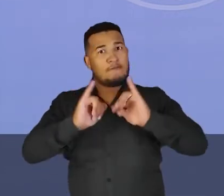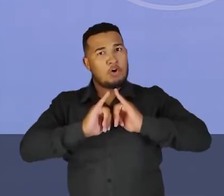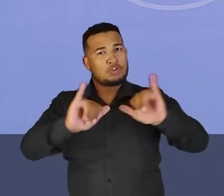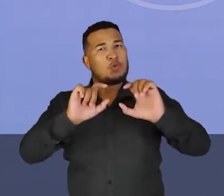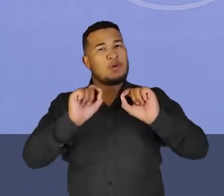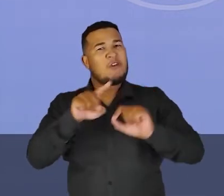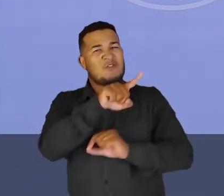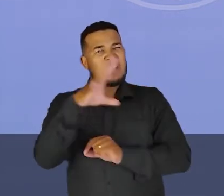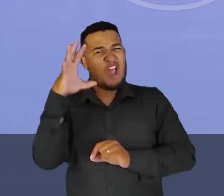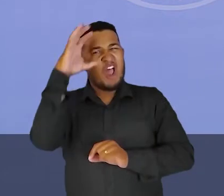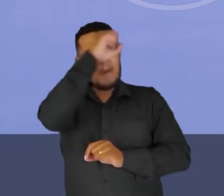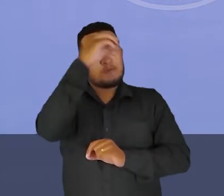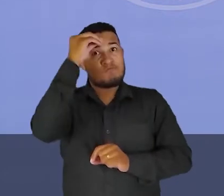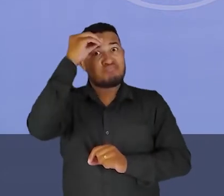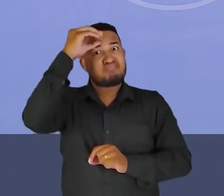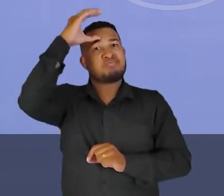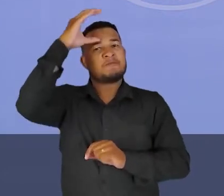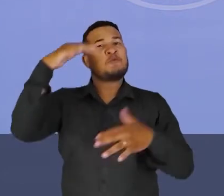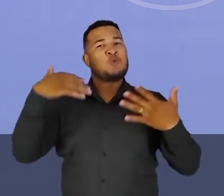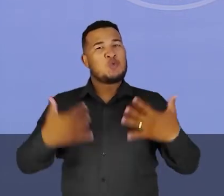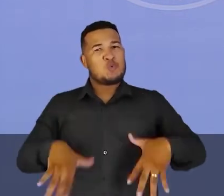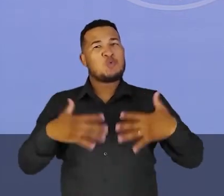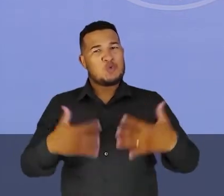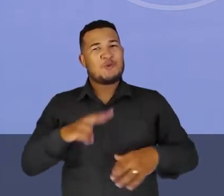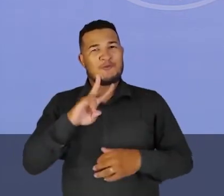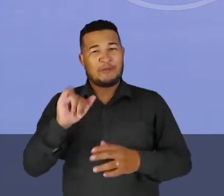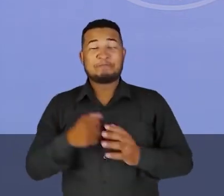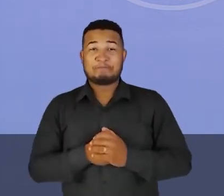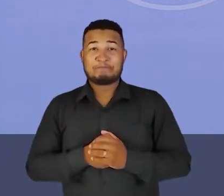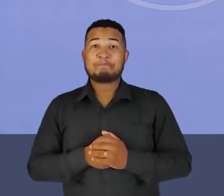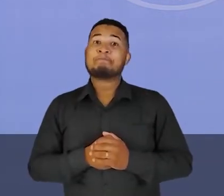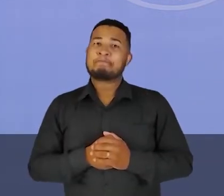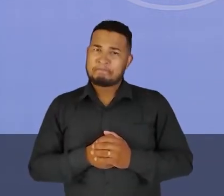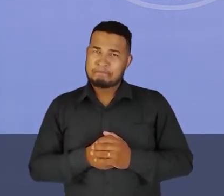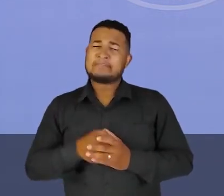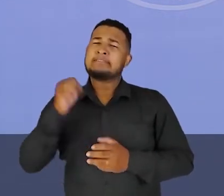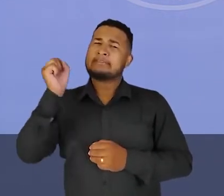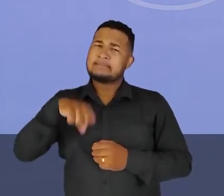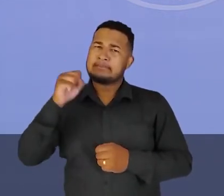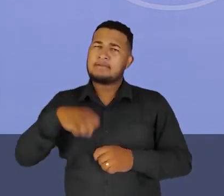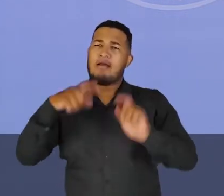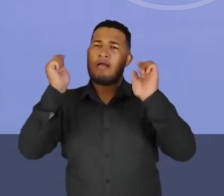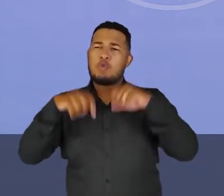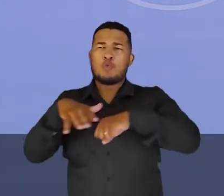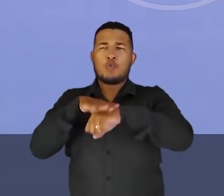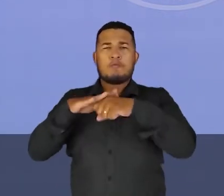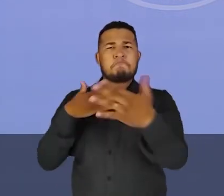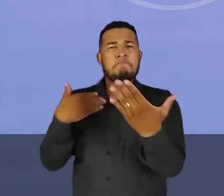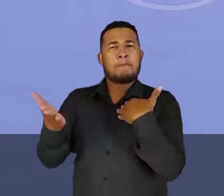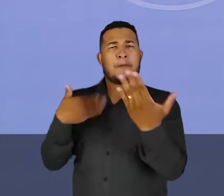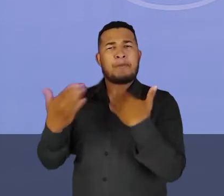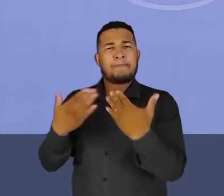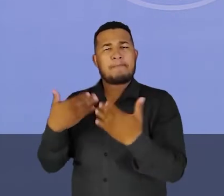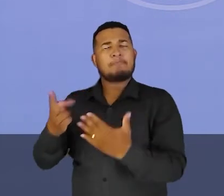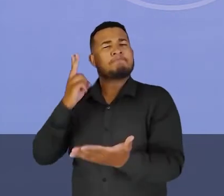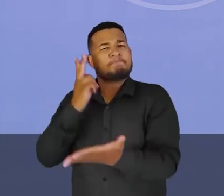você vai aprender muito. Então, sim, converse sempre com o idoso, com a idosa